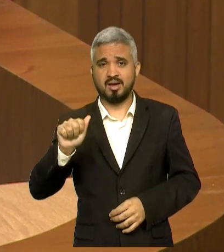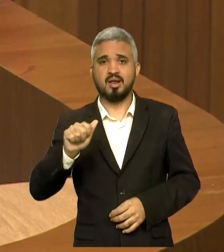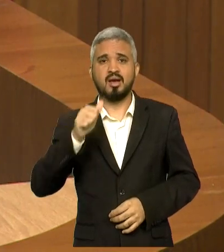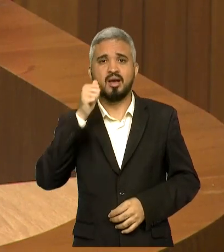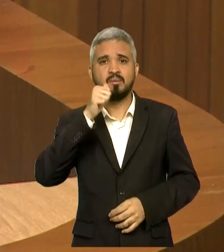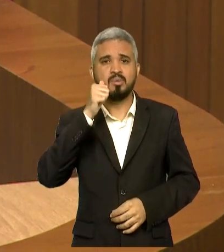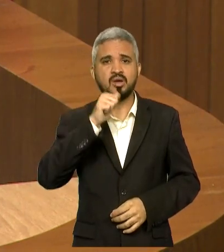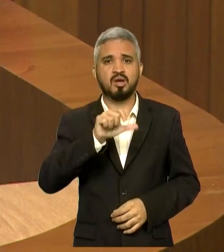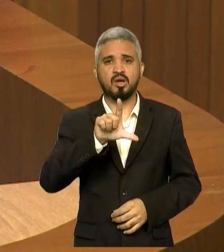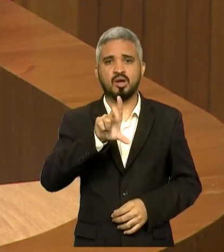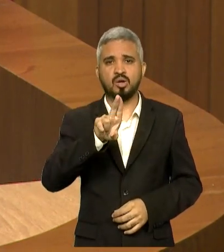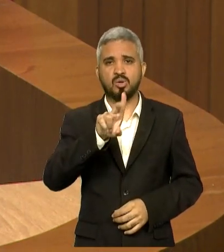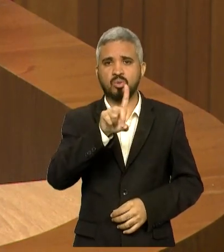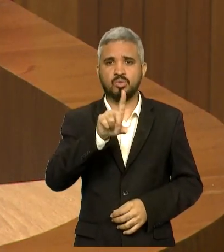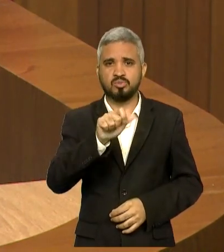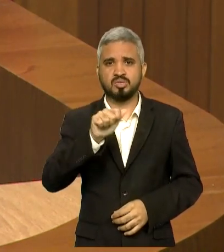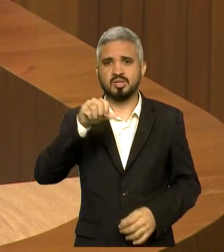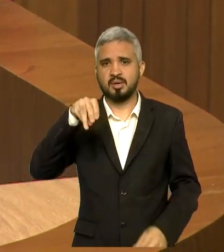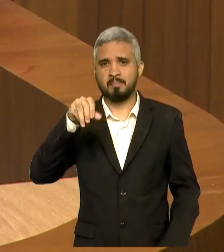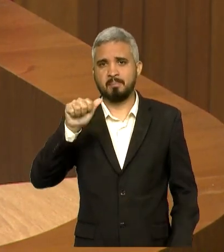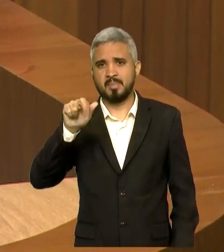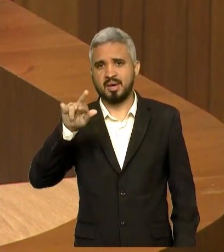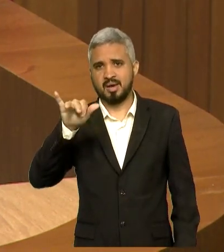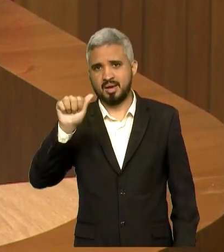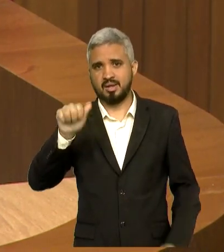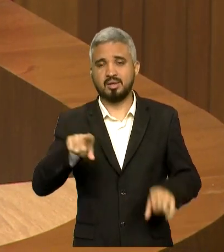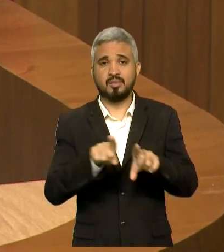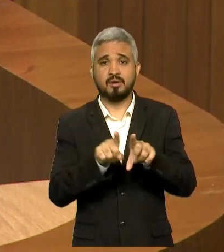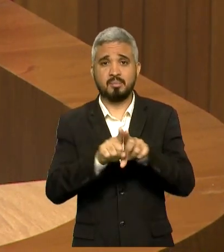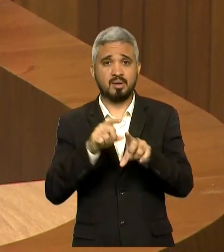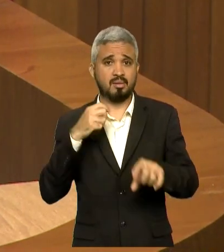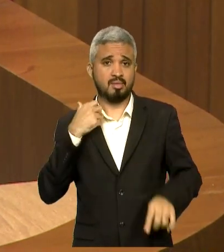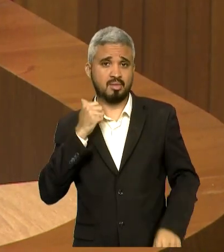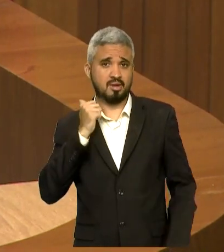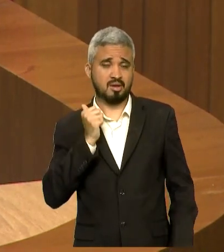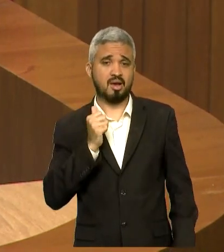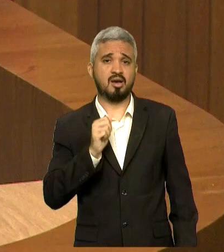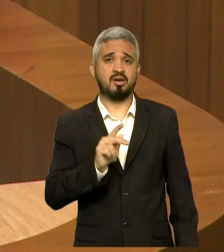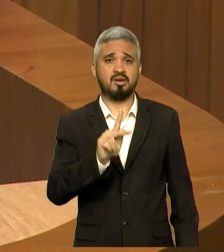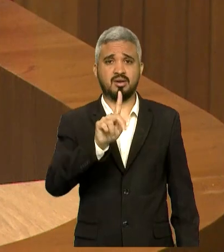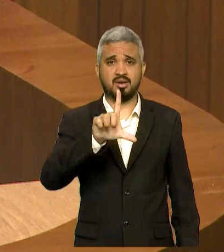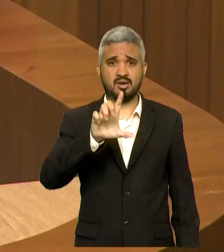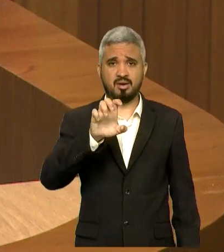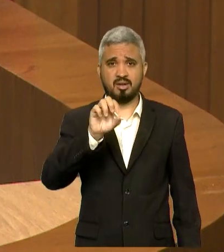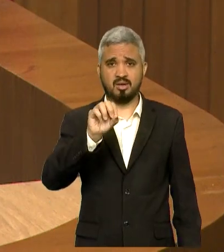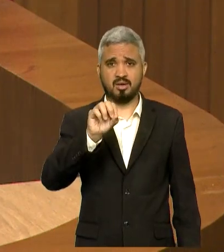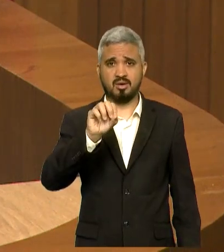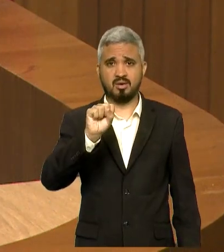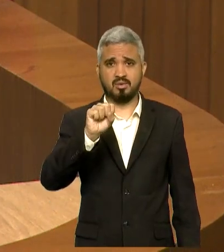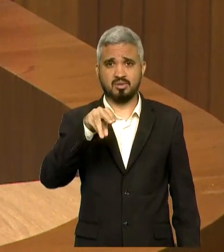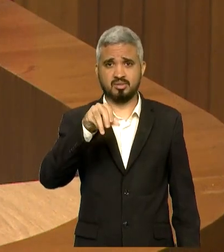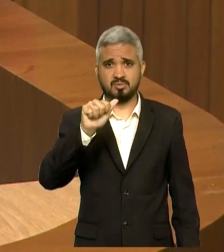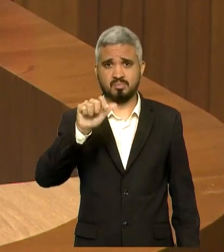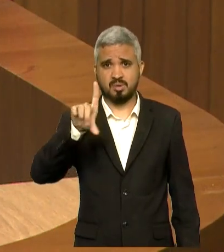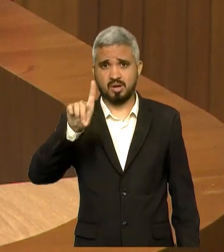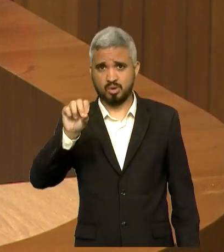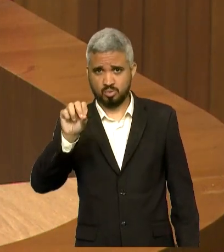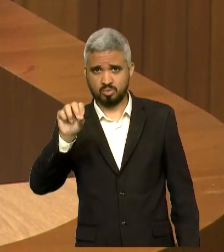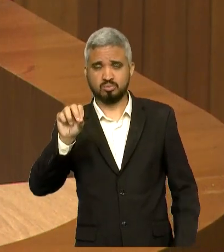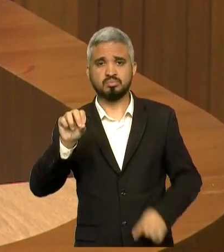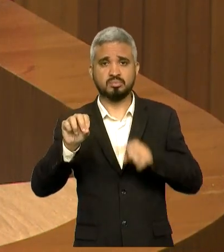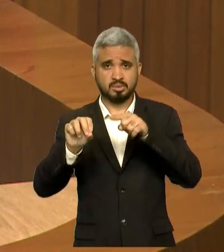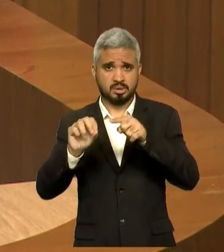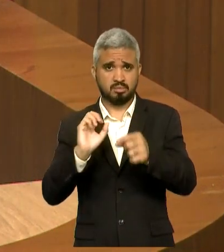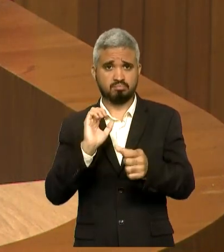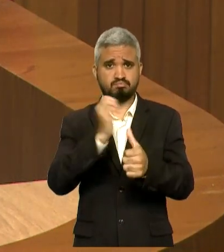e ao delegado de Polícia Civil, Cleusnaldo Brito Júnior, que assumiu recentemente a delegacia de polícia e já está mostrando um